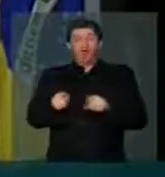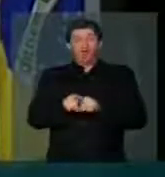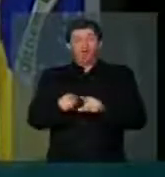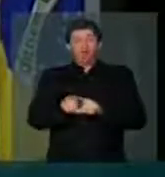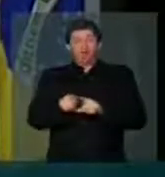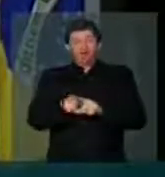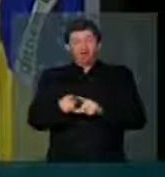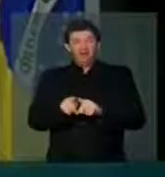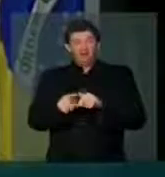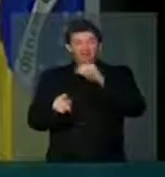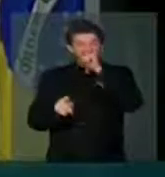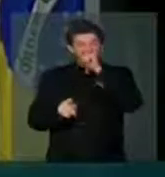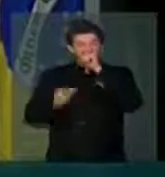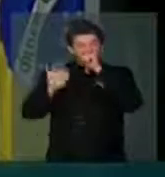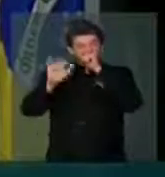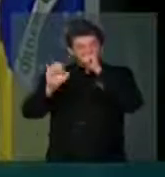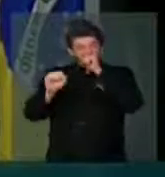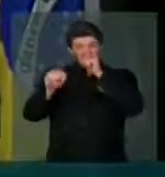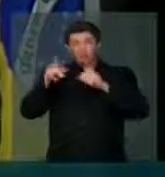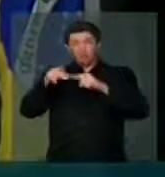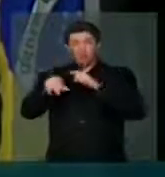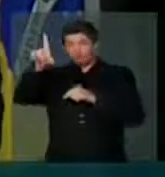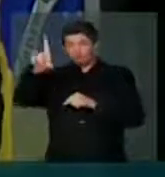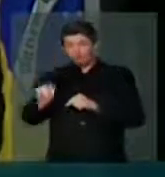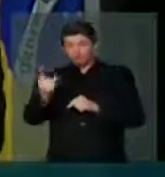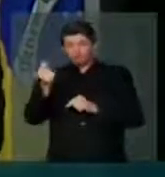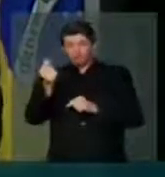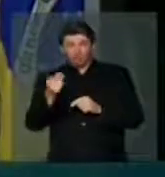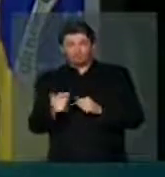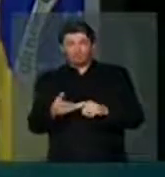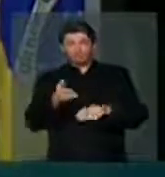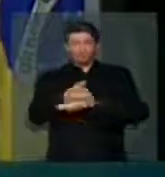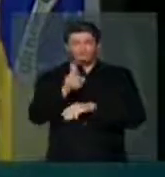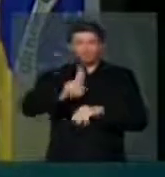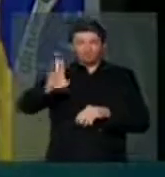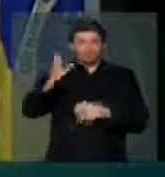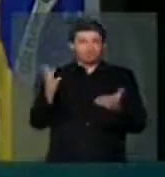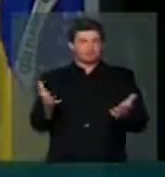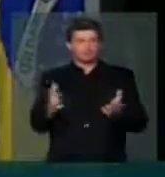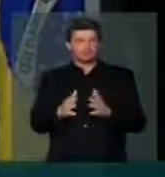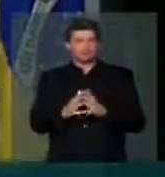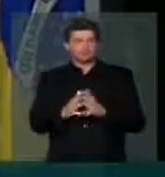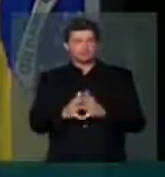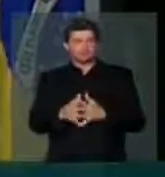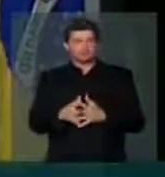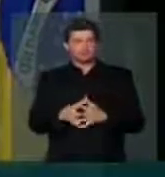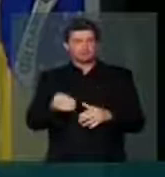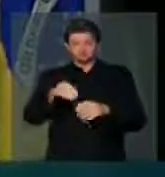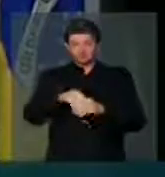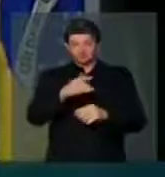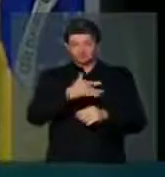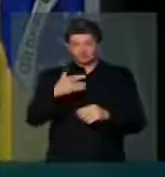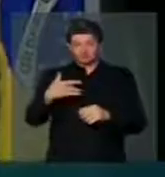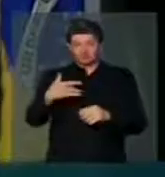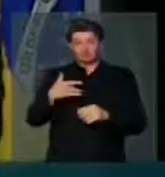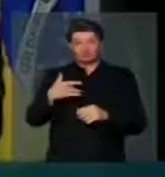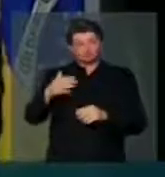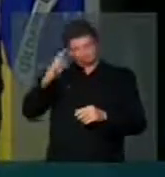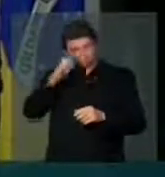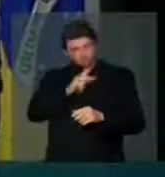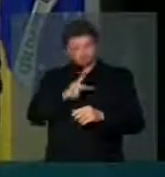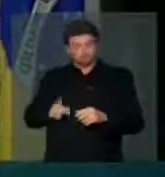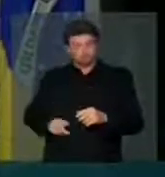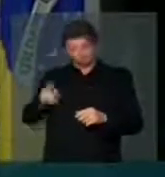no FIES, que facilitava o acesso de alunos de baixa renda às universidades privadas. Na saúde, senhora presidente,